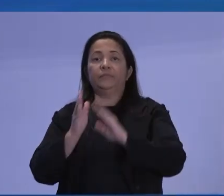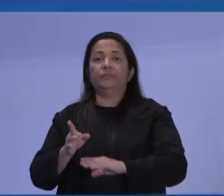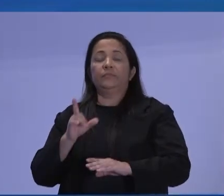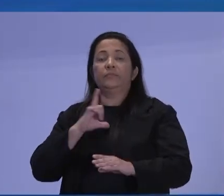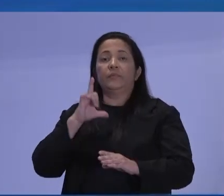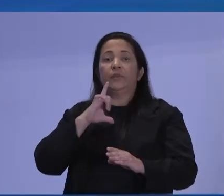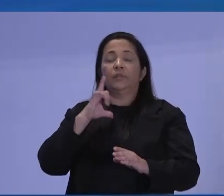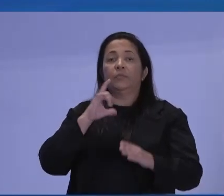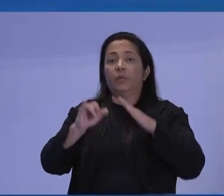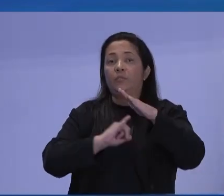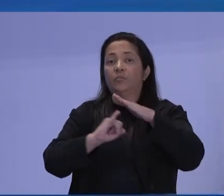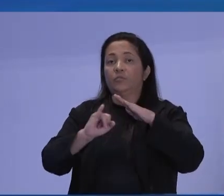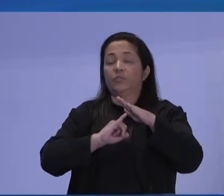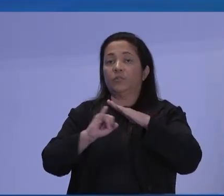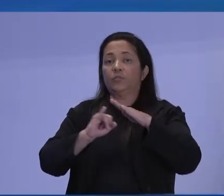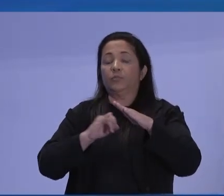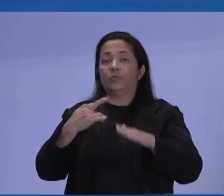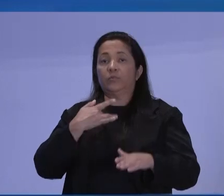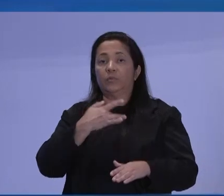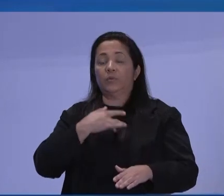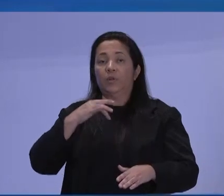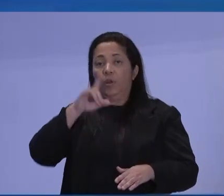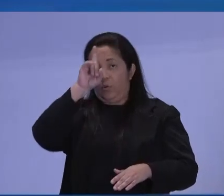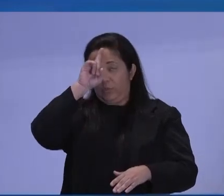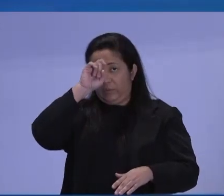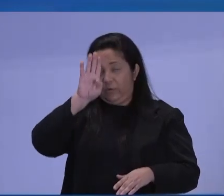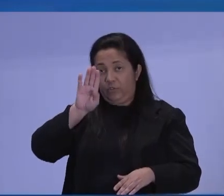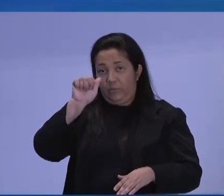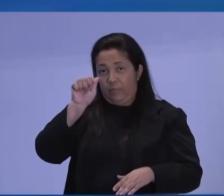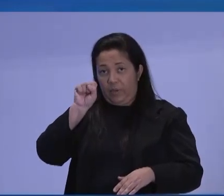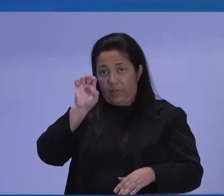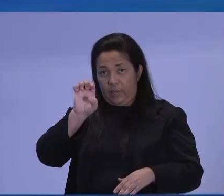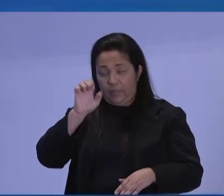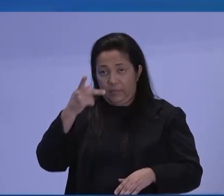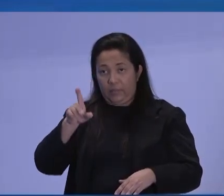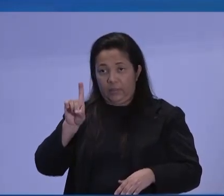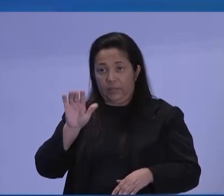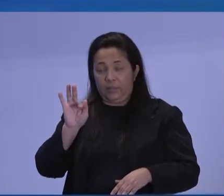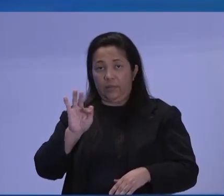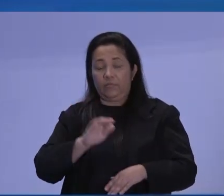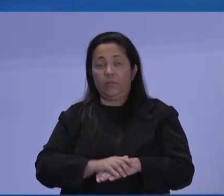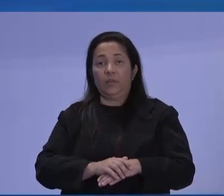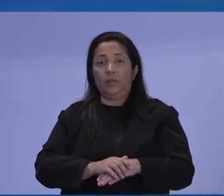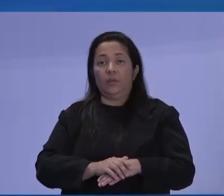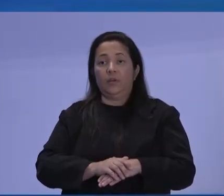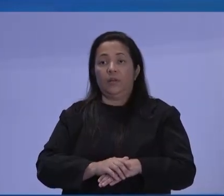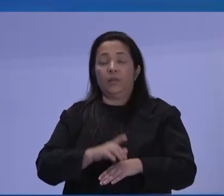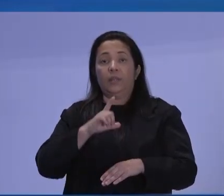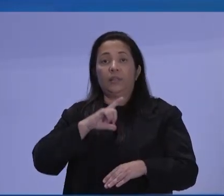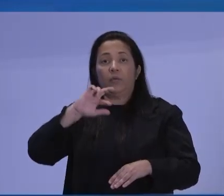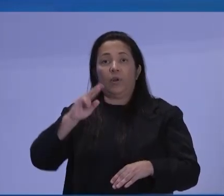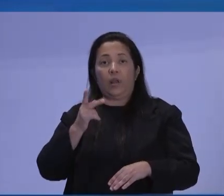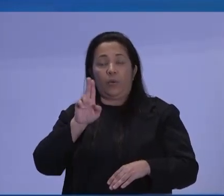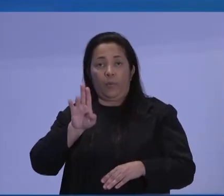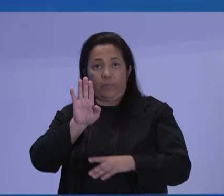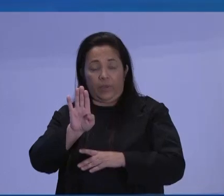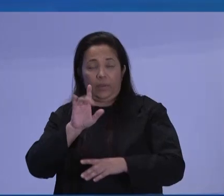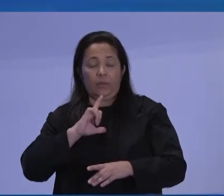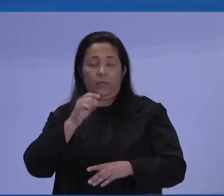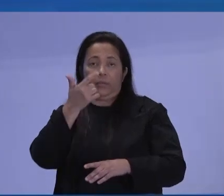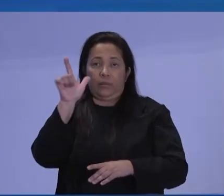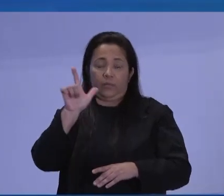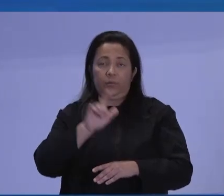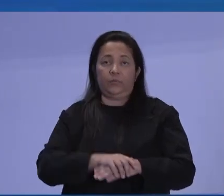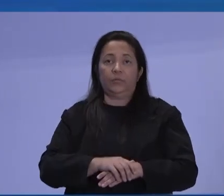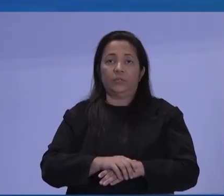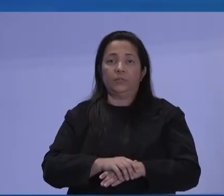que é o Instituto Hospital de Base do Distrito Federal, o Hospital da Região Leste e o HUB. E as referências